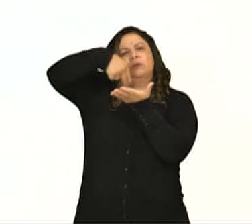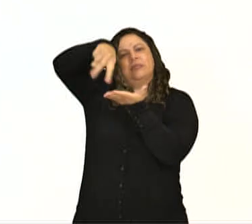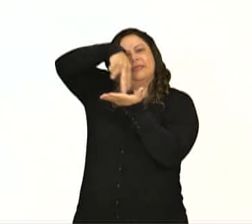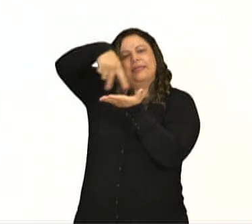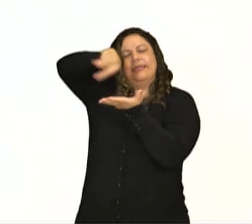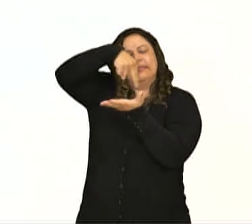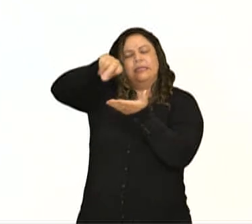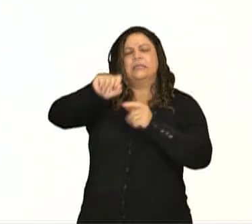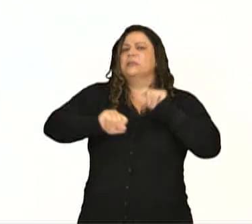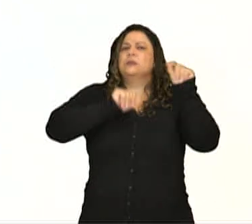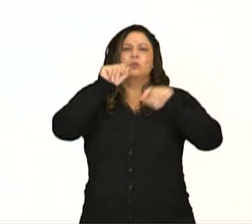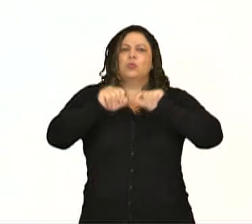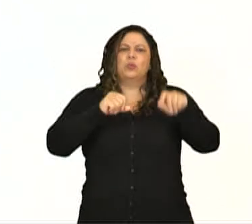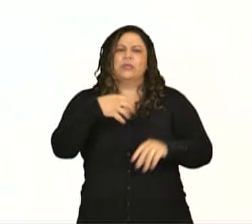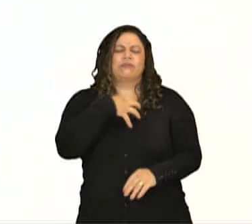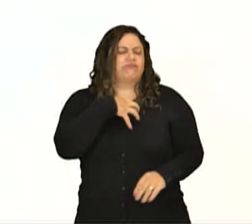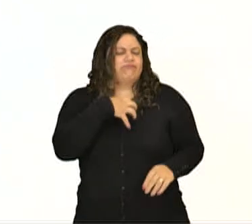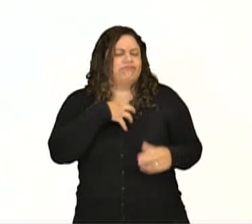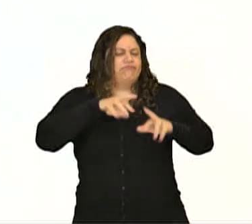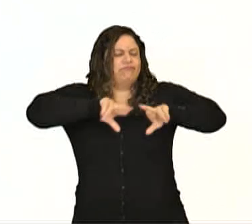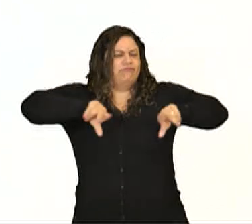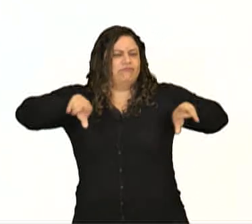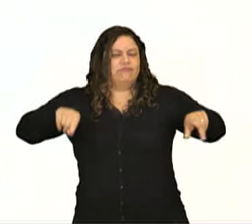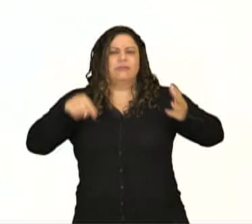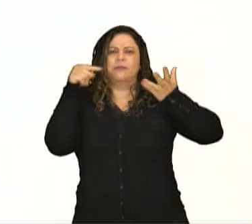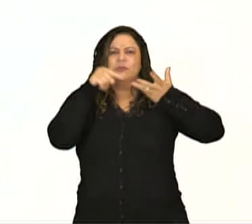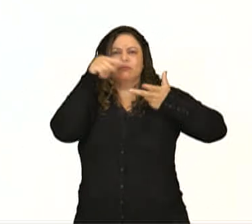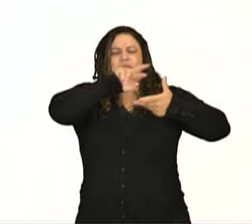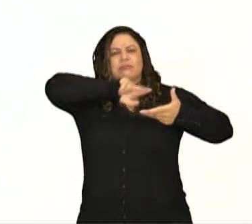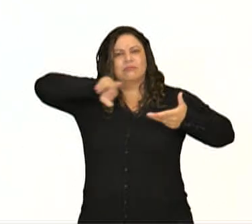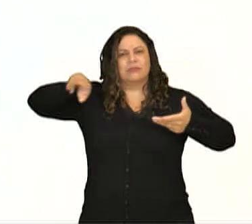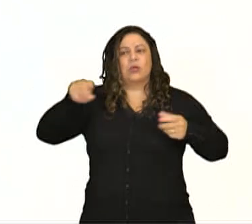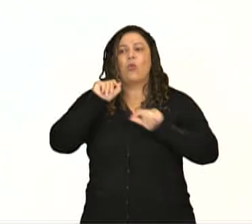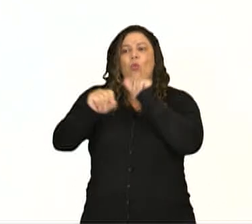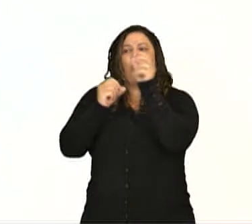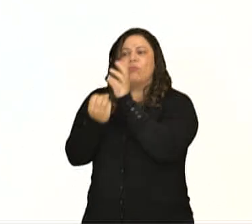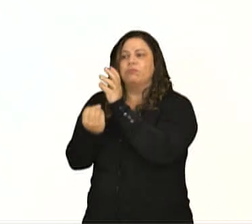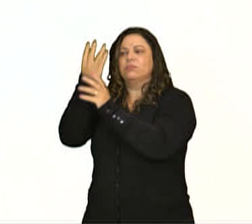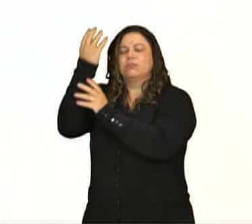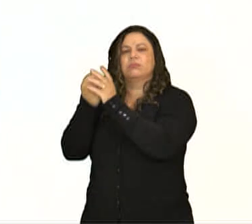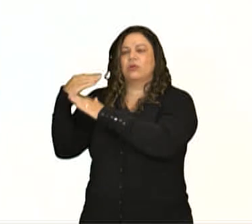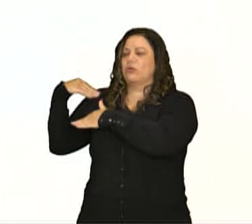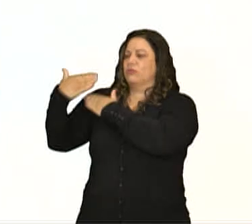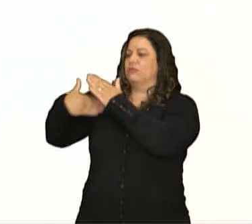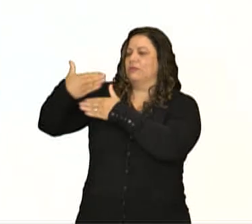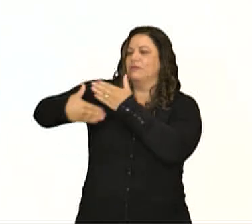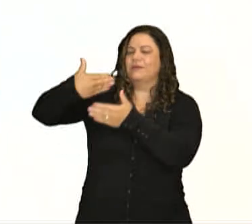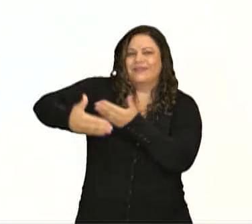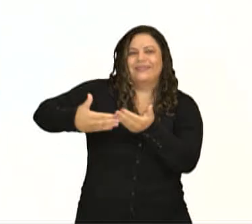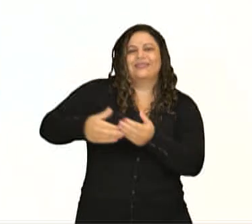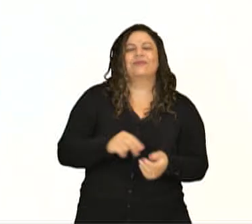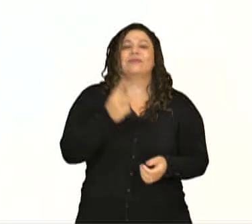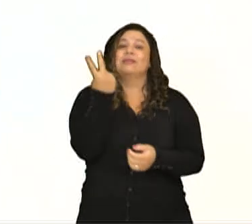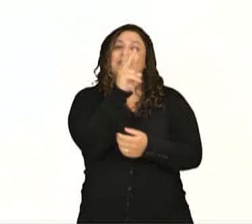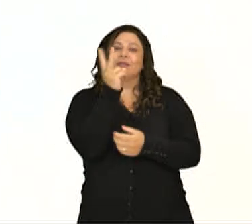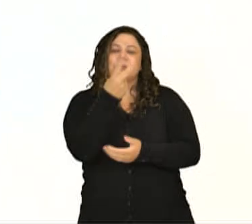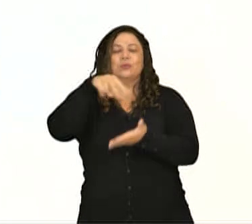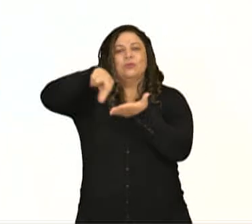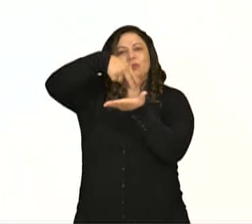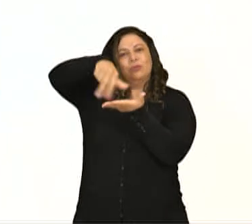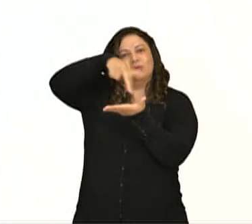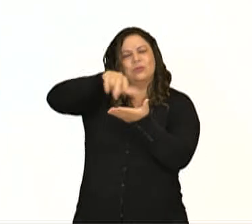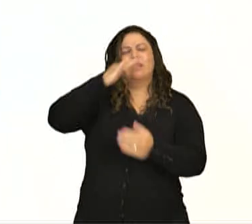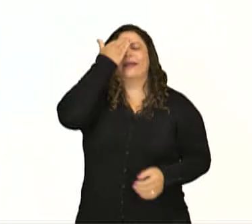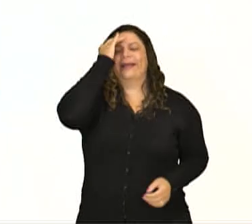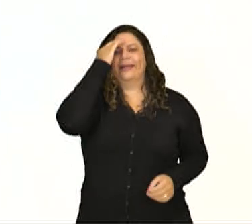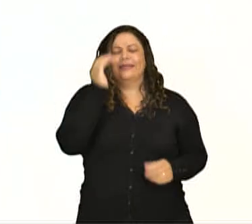esses ritmos, da onde que eles surgiram, como que foi a evolução histórica dessas duas coreografias, entender